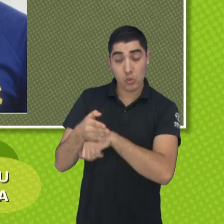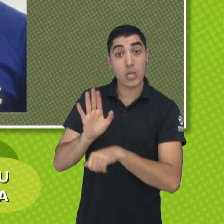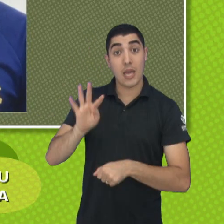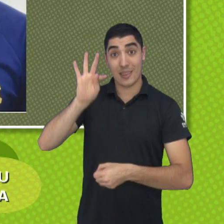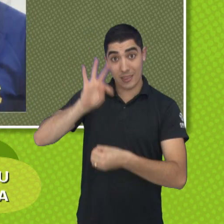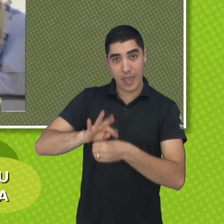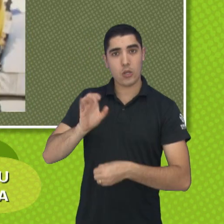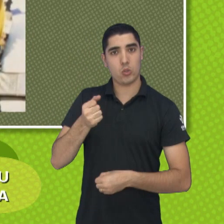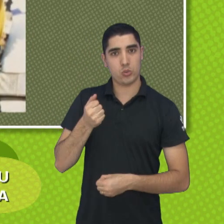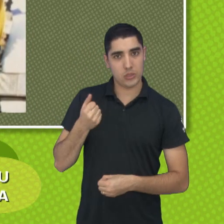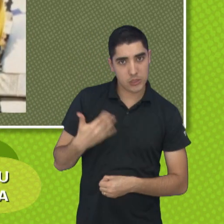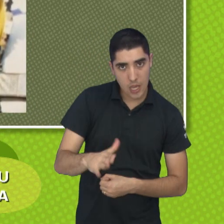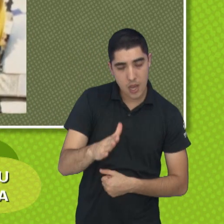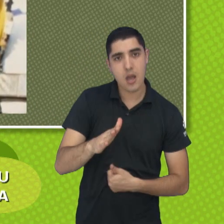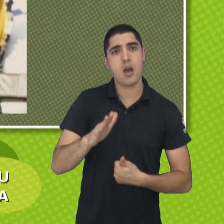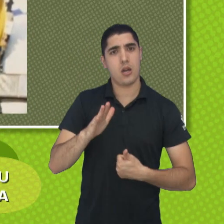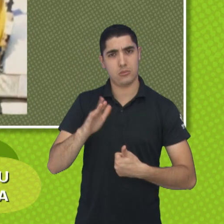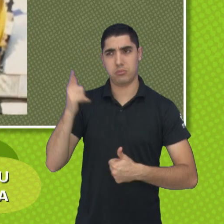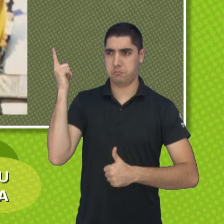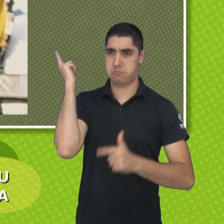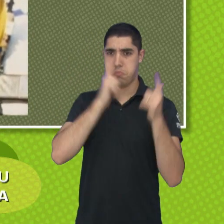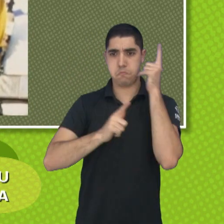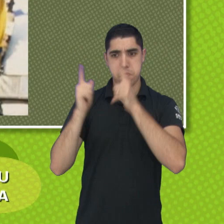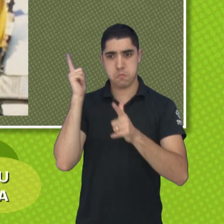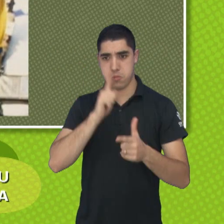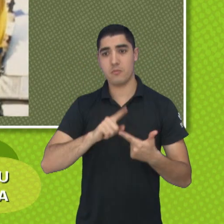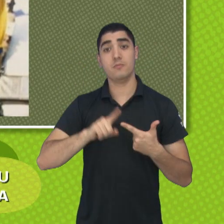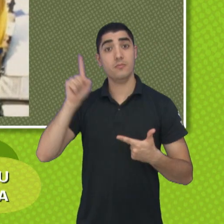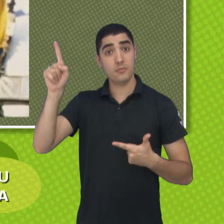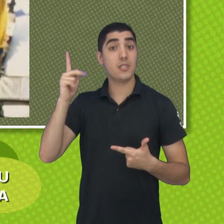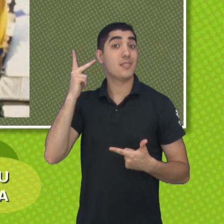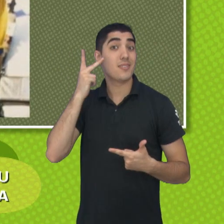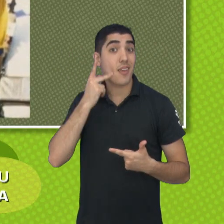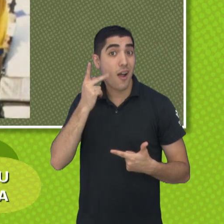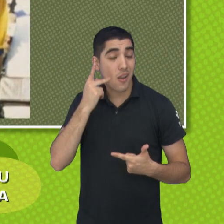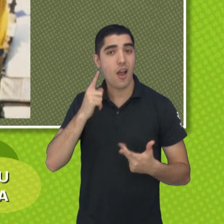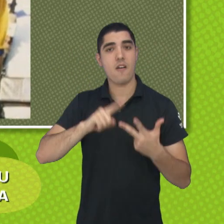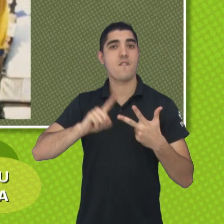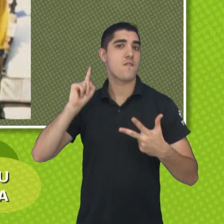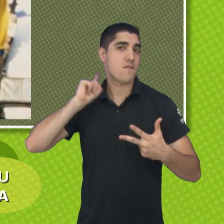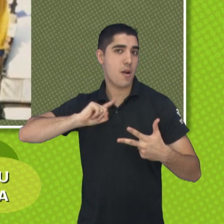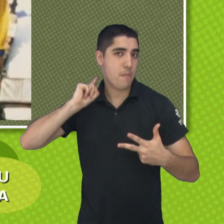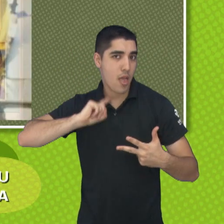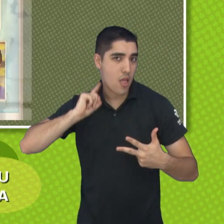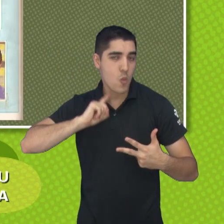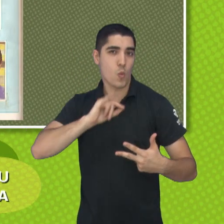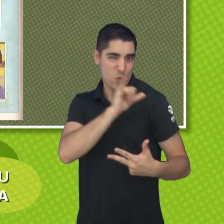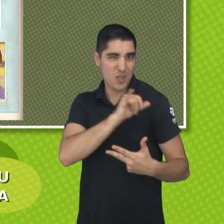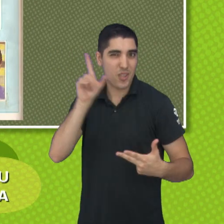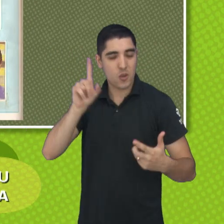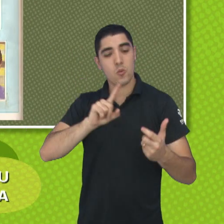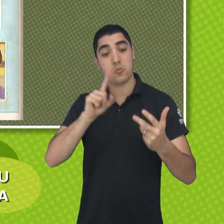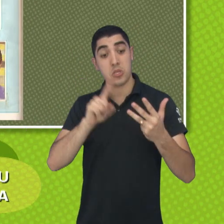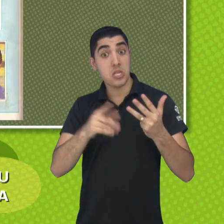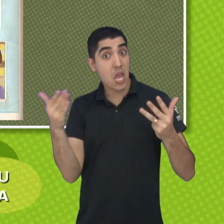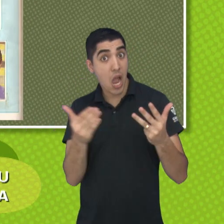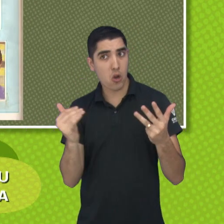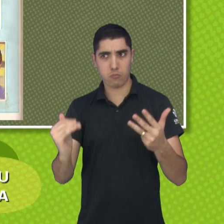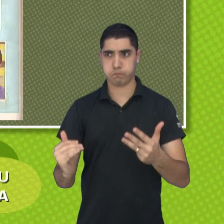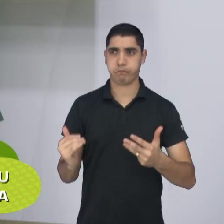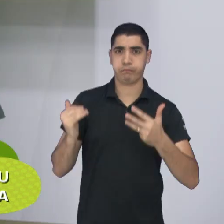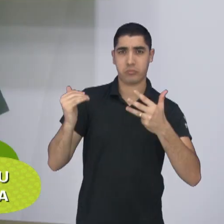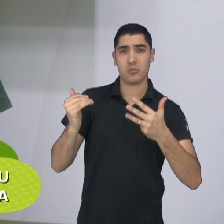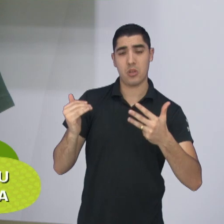técnico do Santos, com grande sucesso. No Ceará fez um bom trabalho, o Flamengo, e agora chegou o ápice aí, né? Muita gente